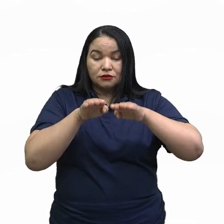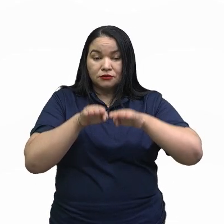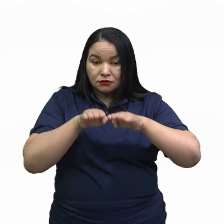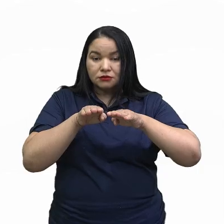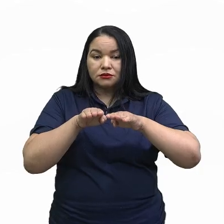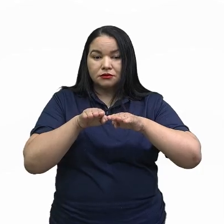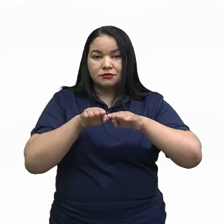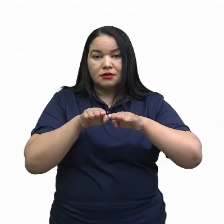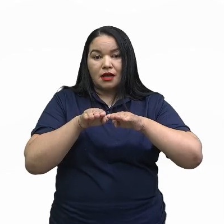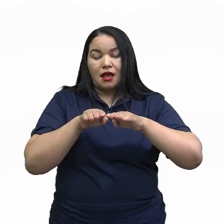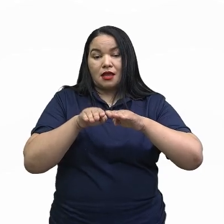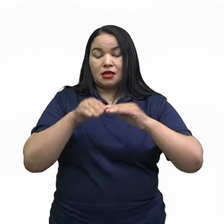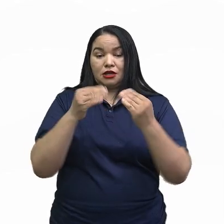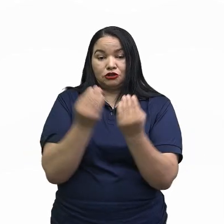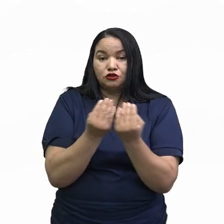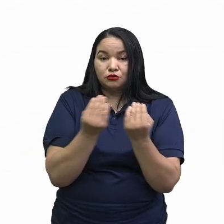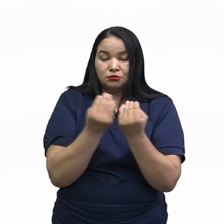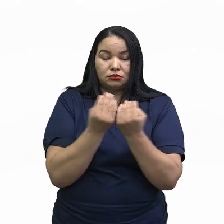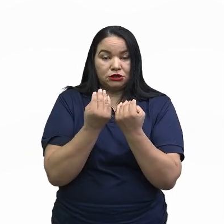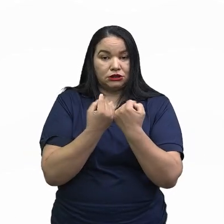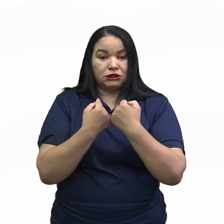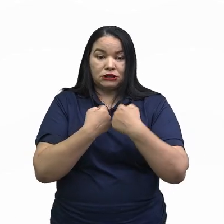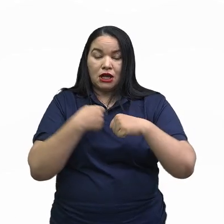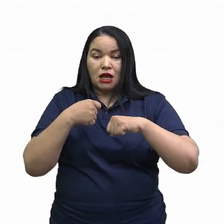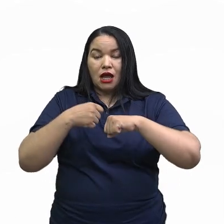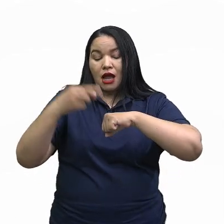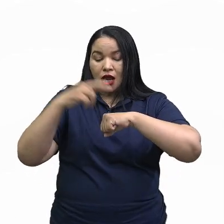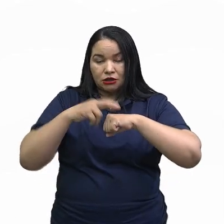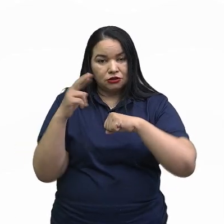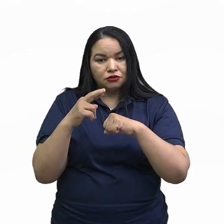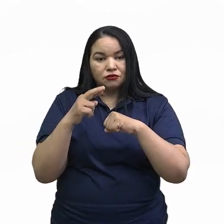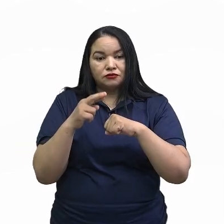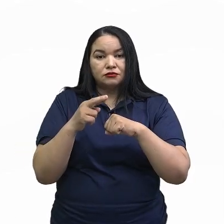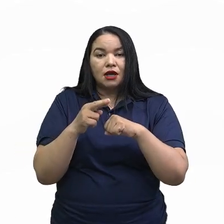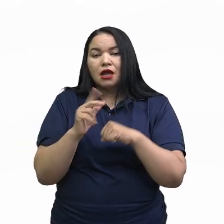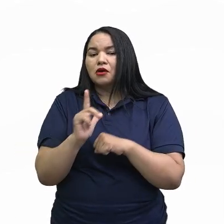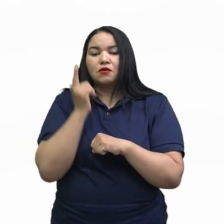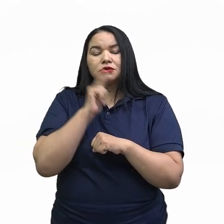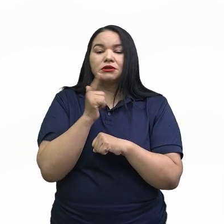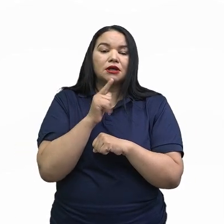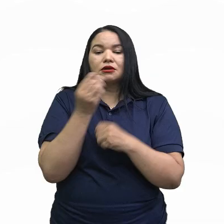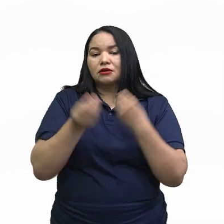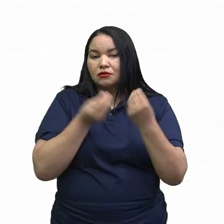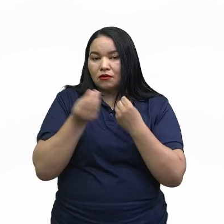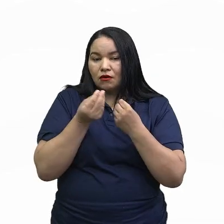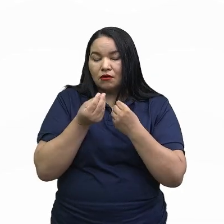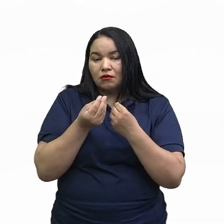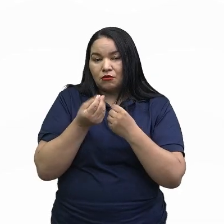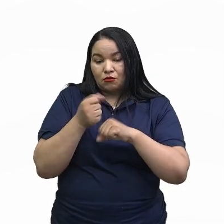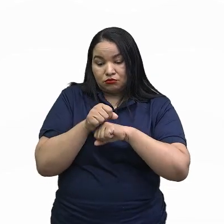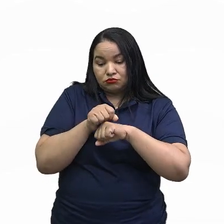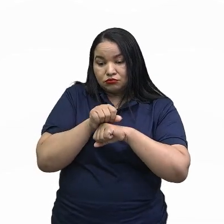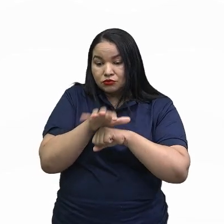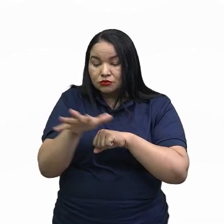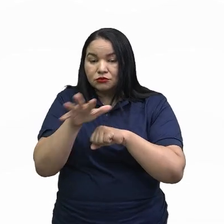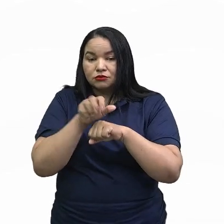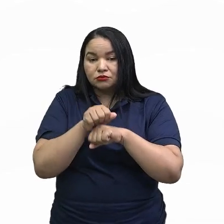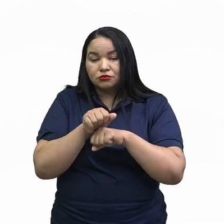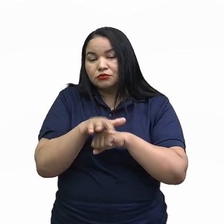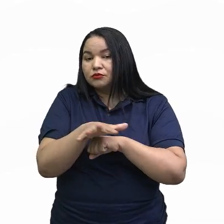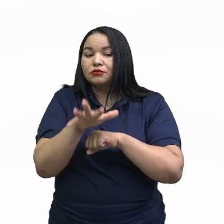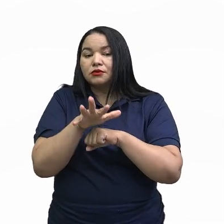elementos radioativos, essa estabilidade vem a partir dessa emissão, tá? Da emissão de